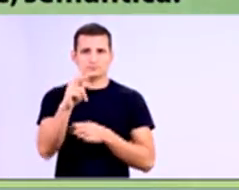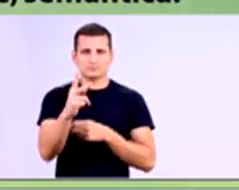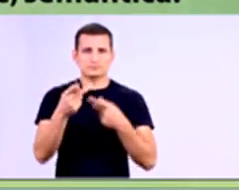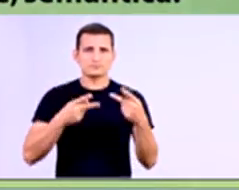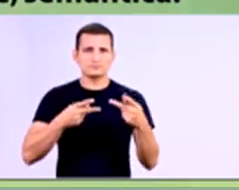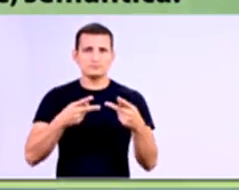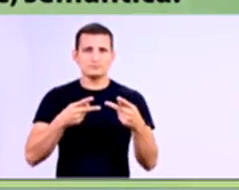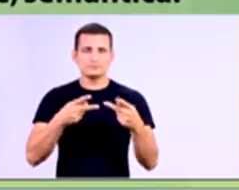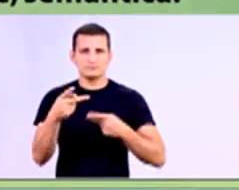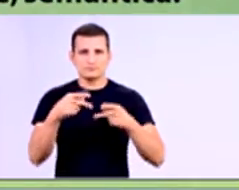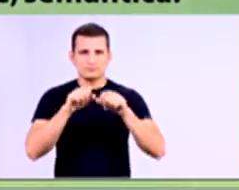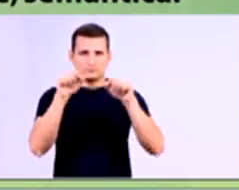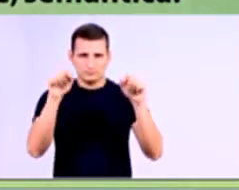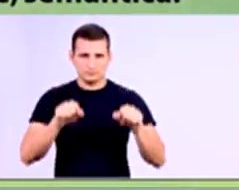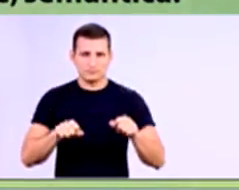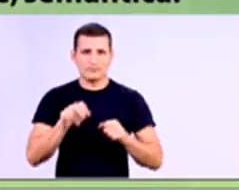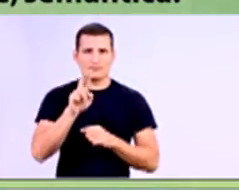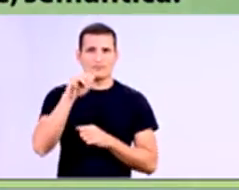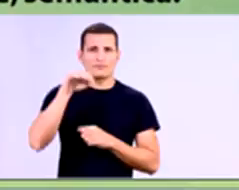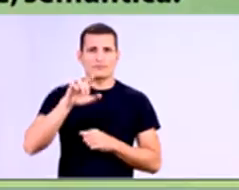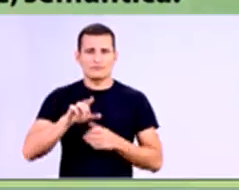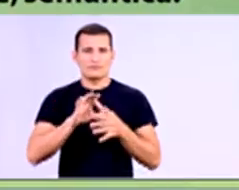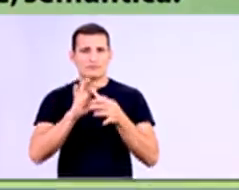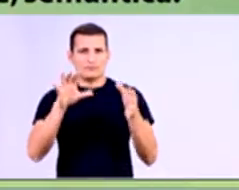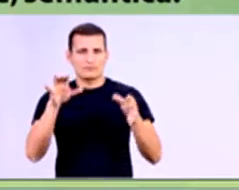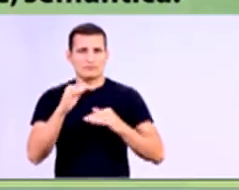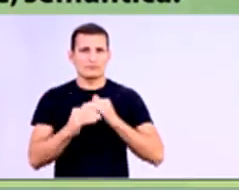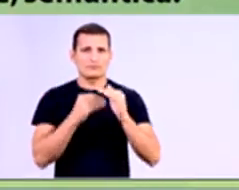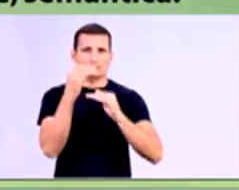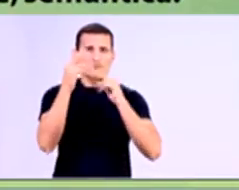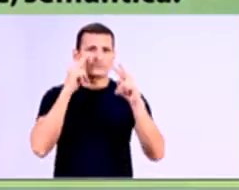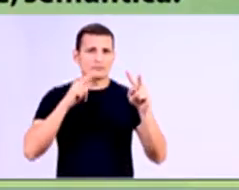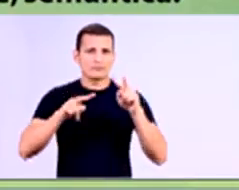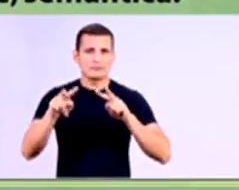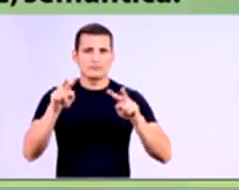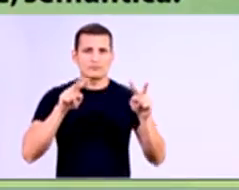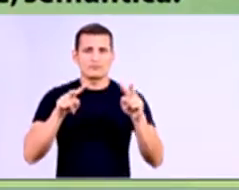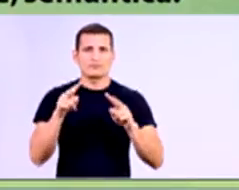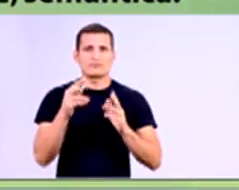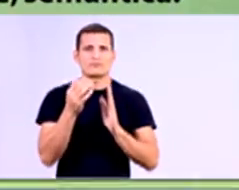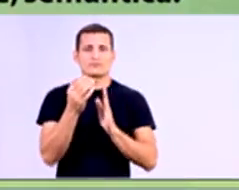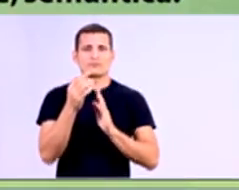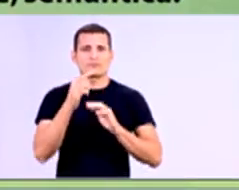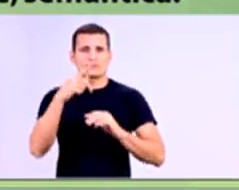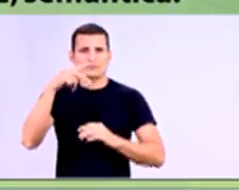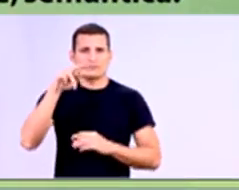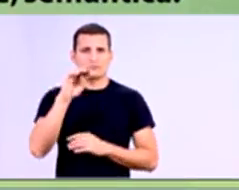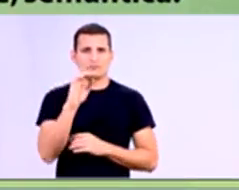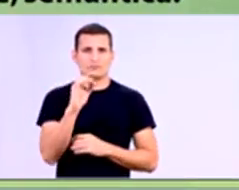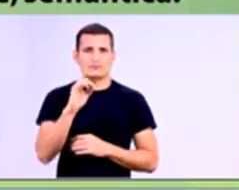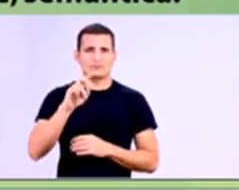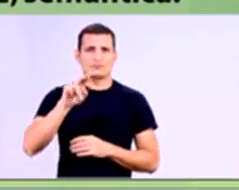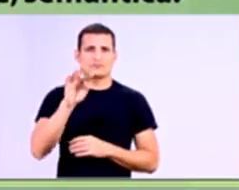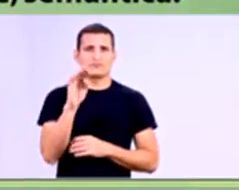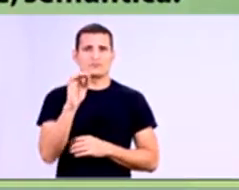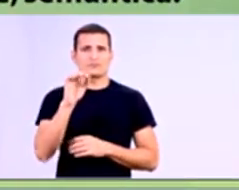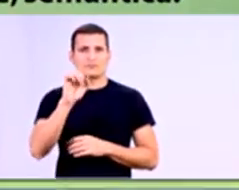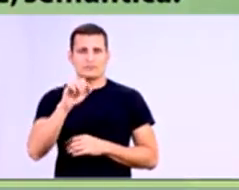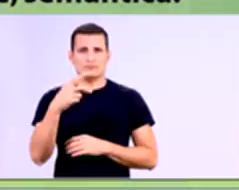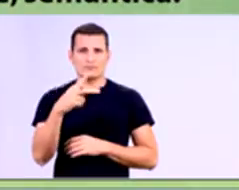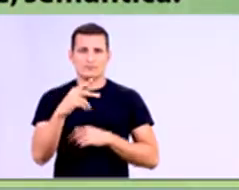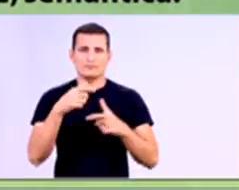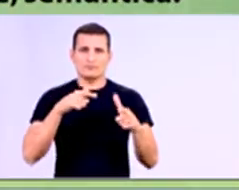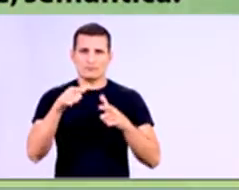sistema. Basicamente, a UML permite que os desenvolvedores visualizem os produtos dos seus trabalhos